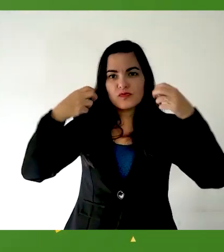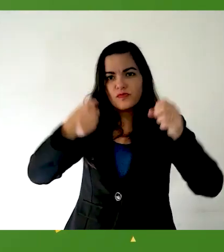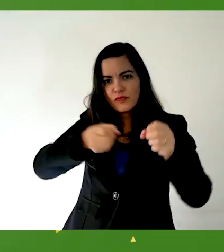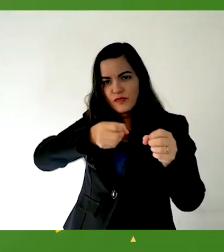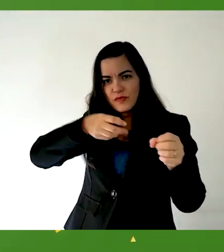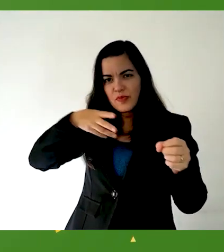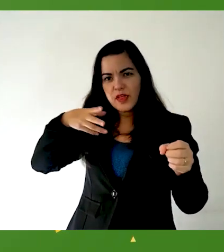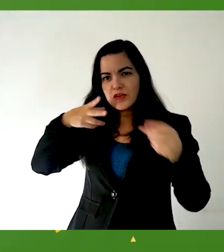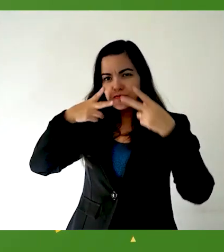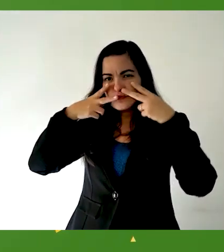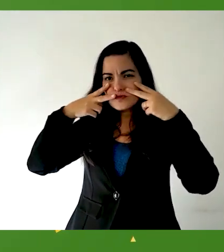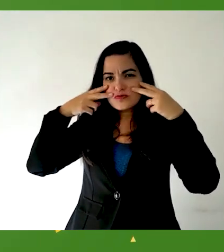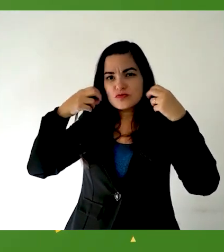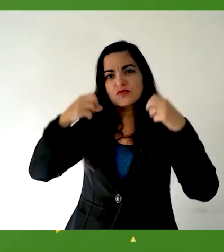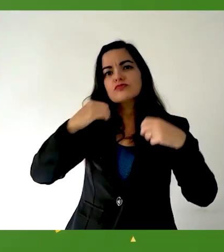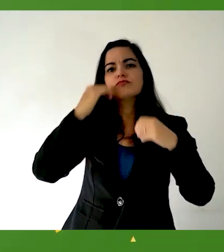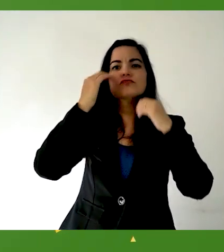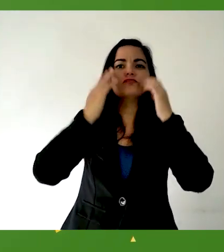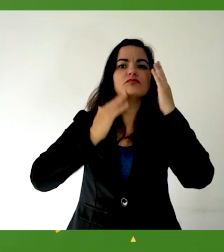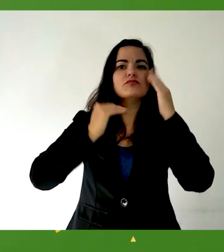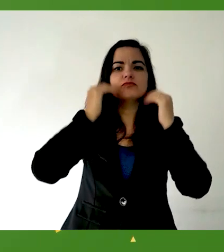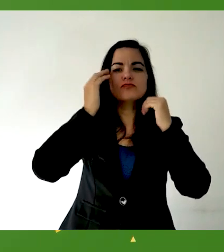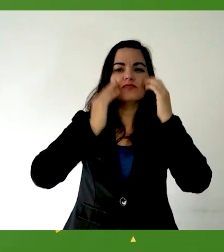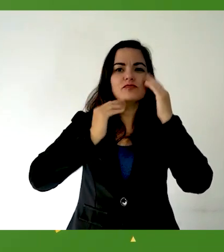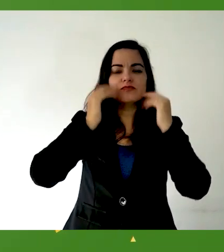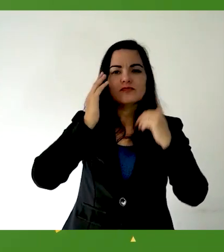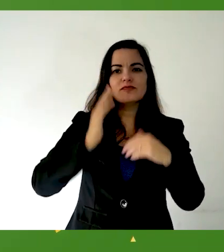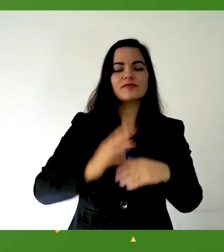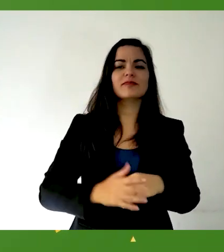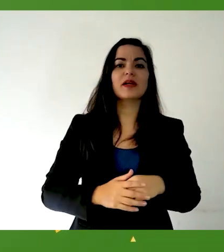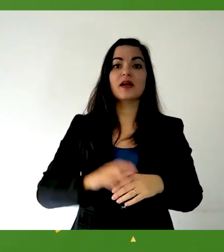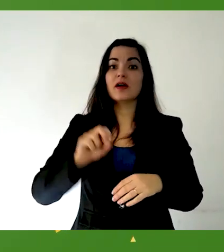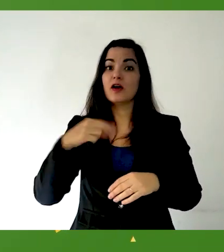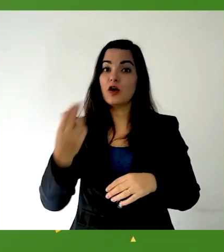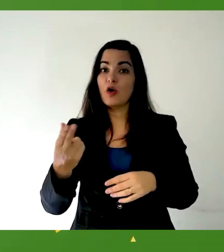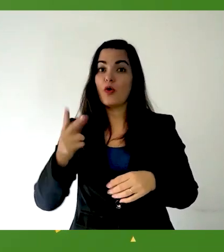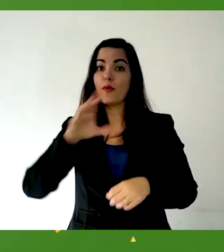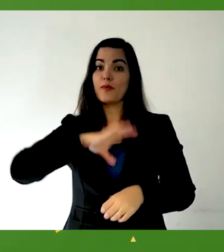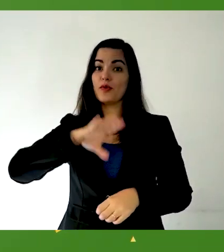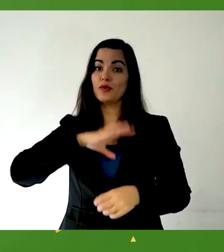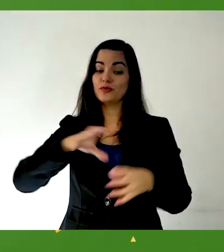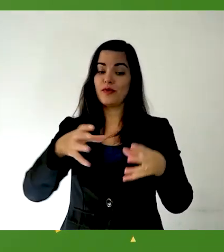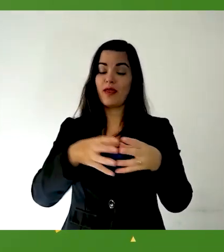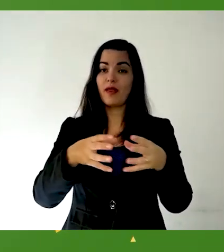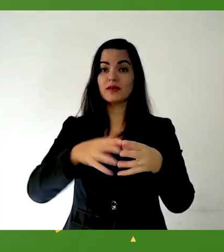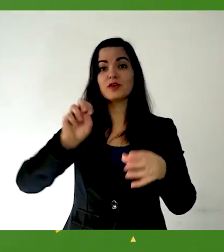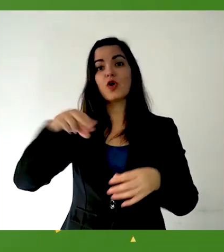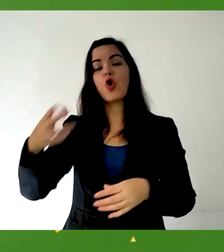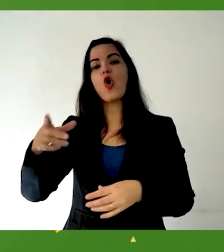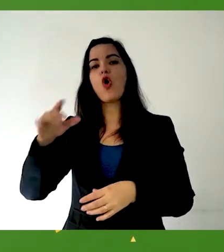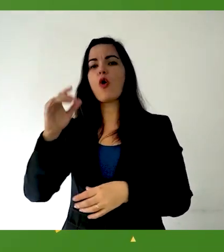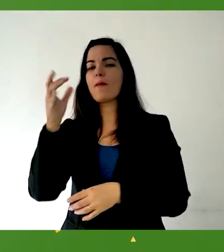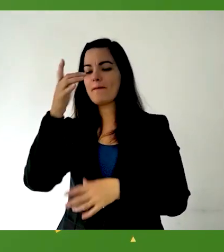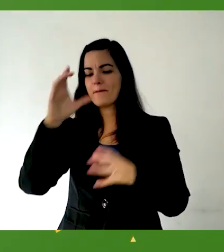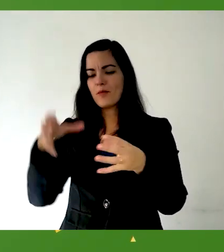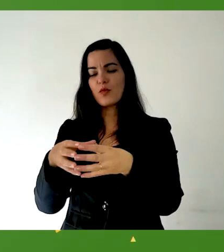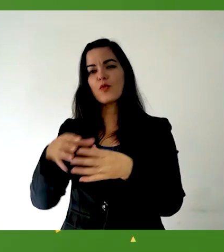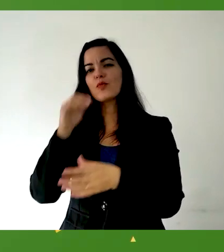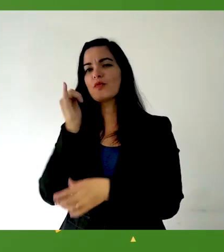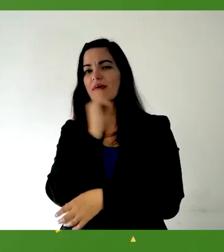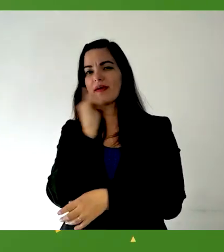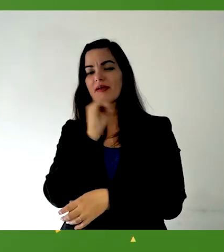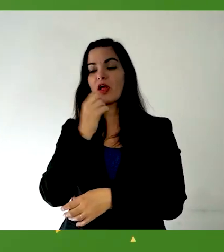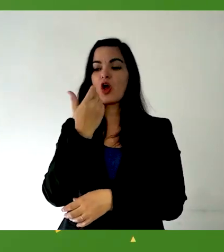para os portugueses, para os africanos, para os italianos ou os japoneses?